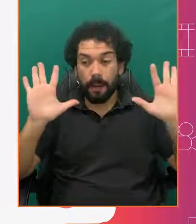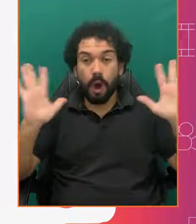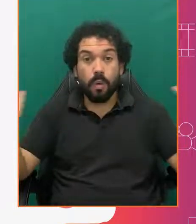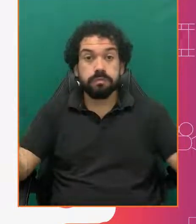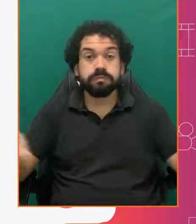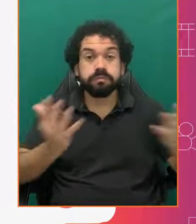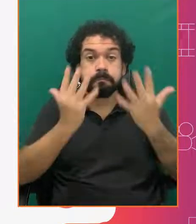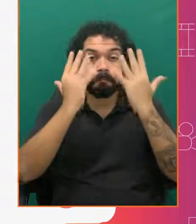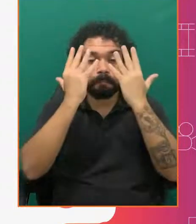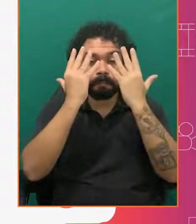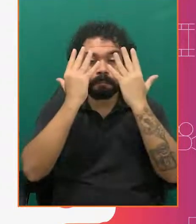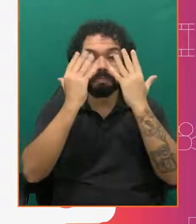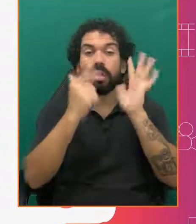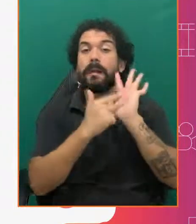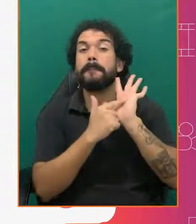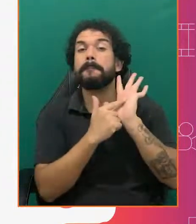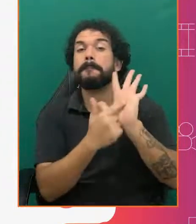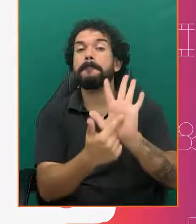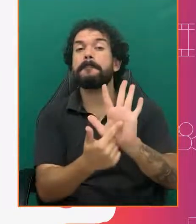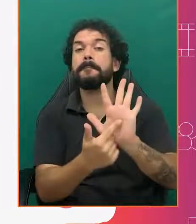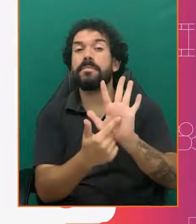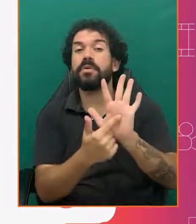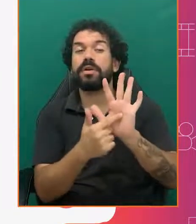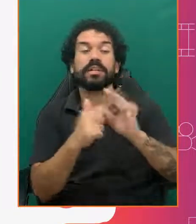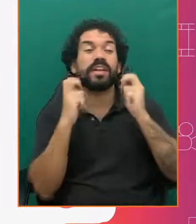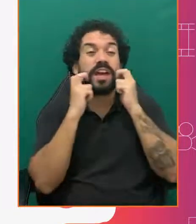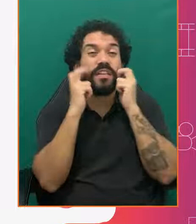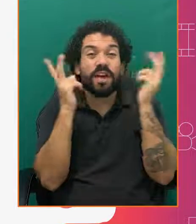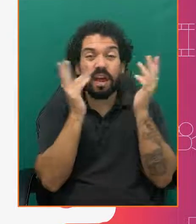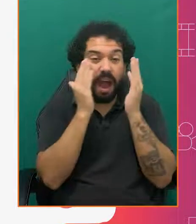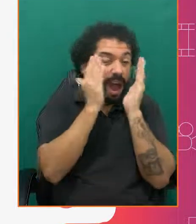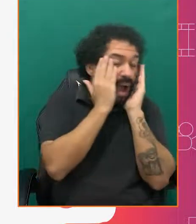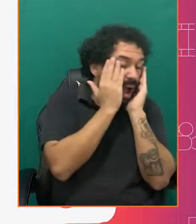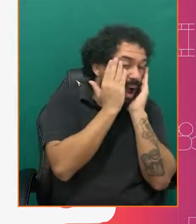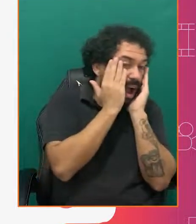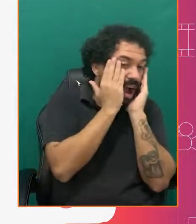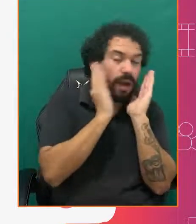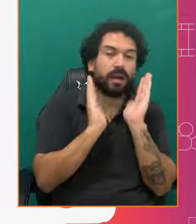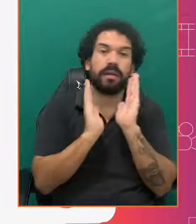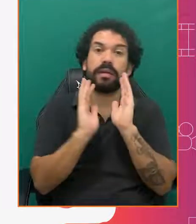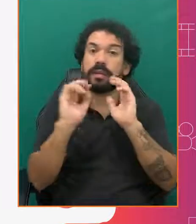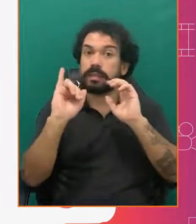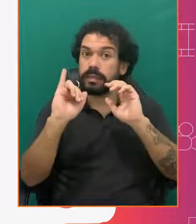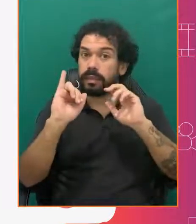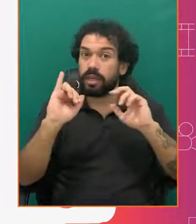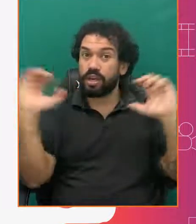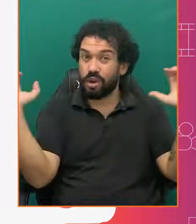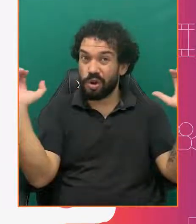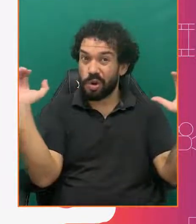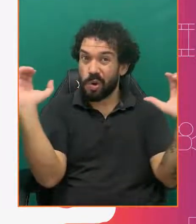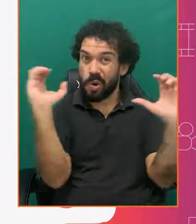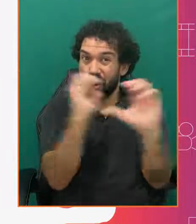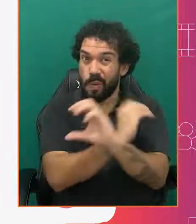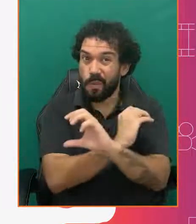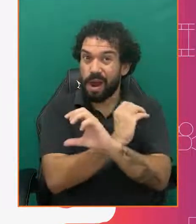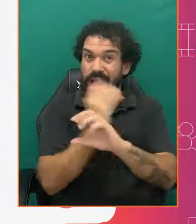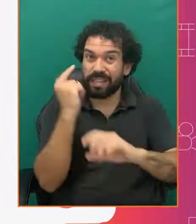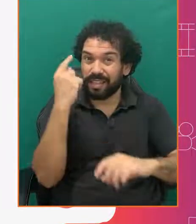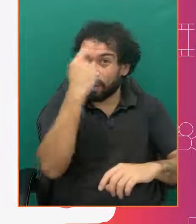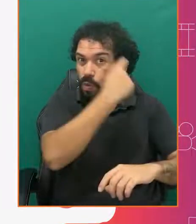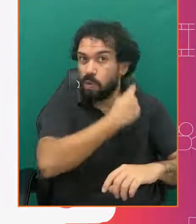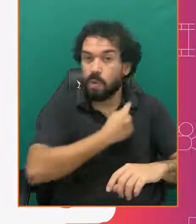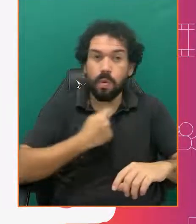na frente do rosto para expressar que ele está tímido. Se ele cobrir completamente